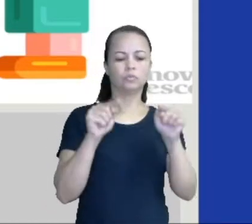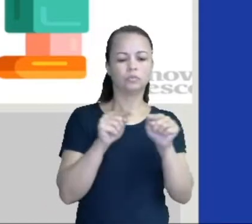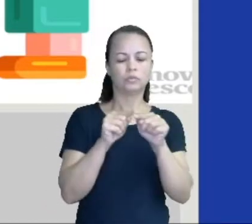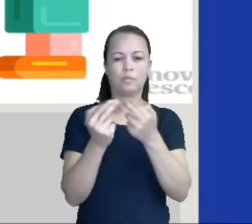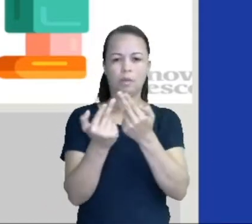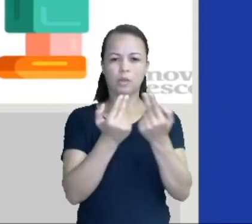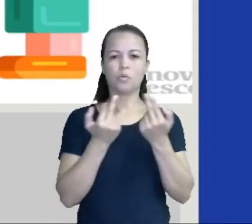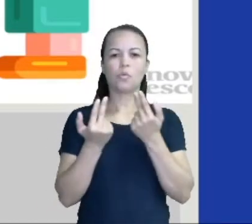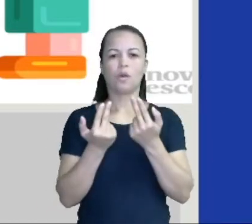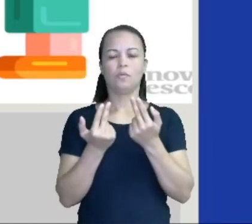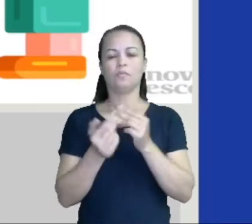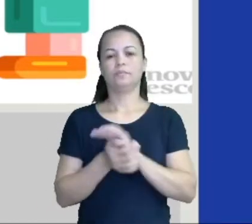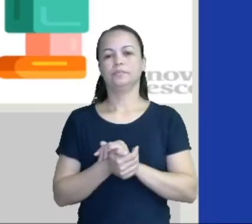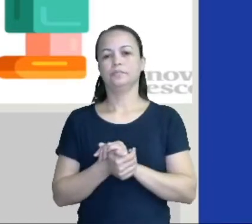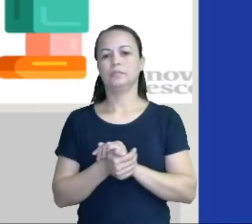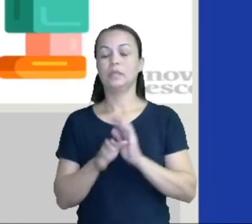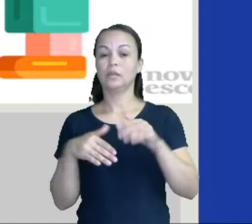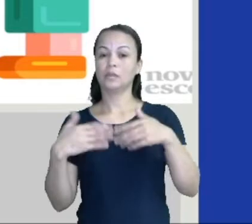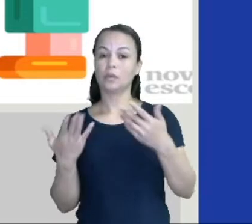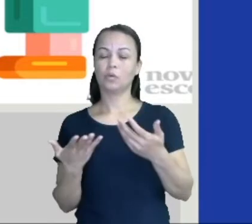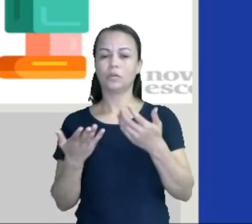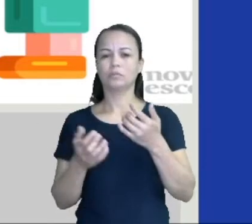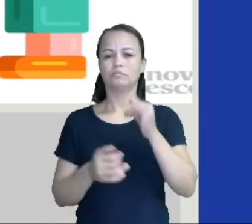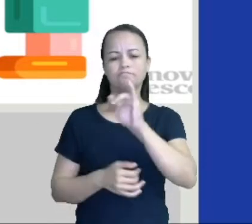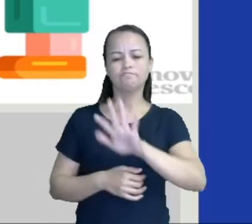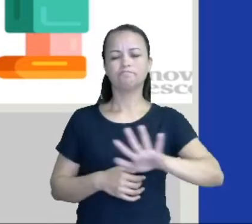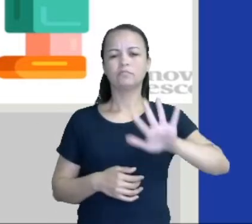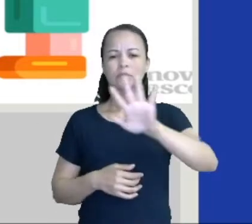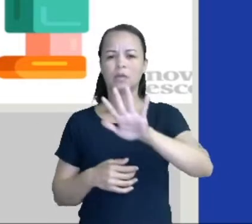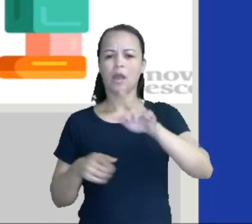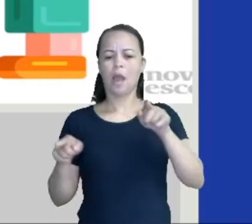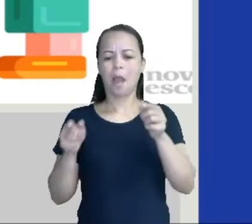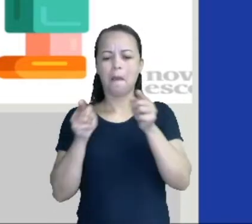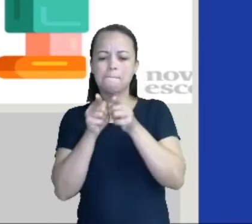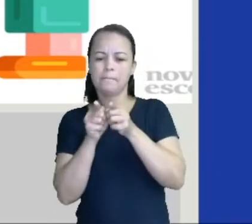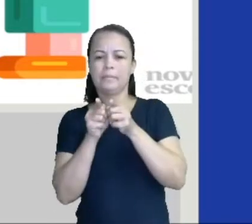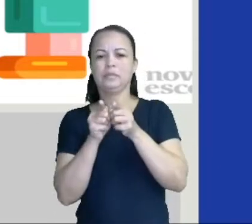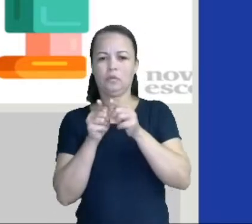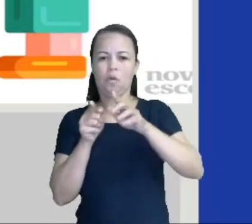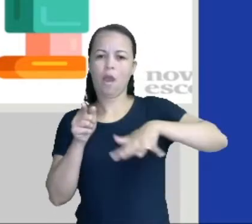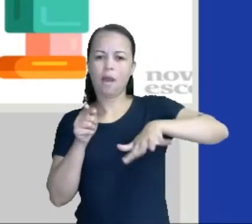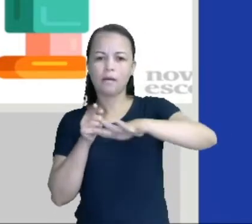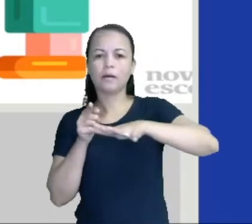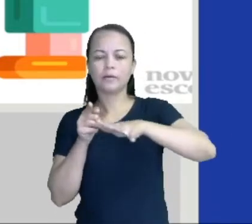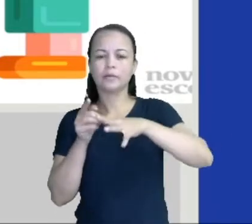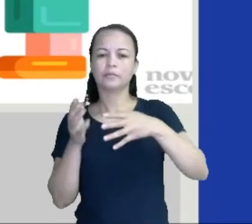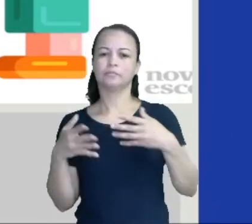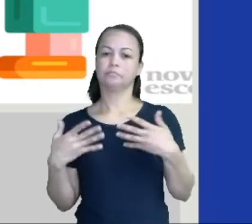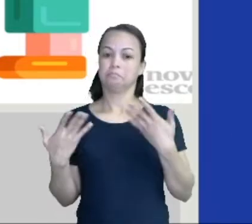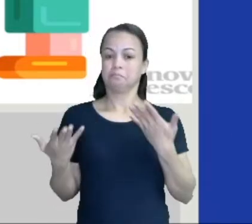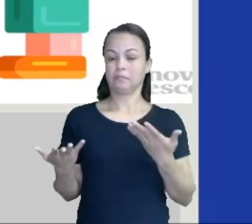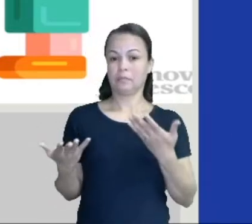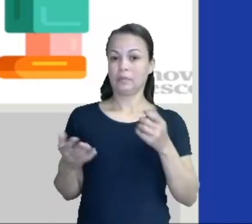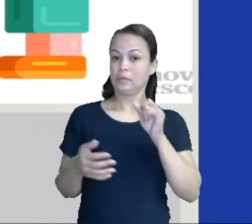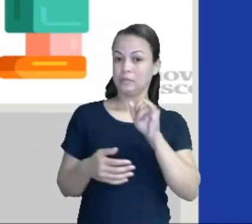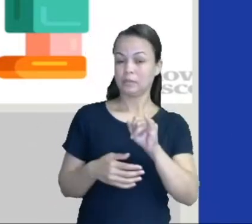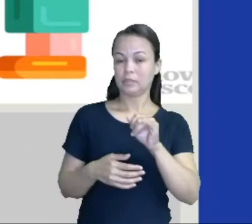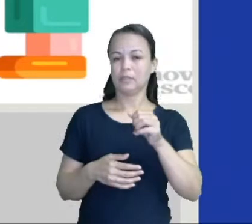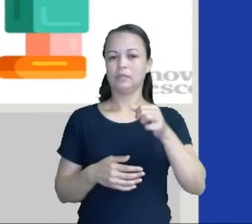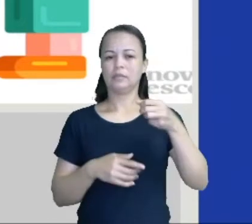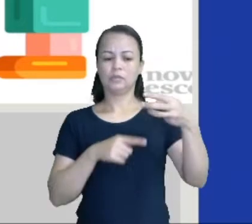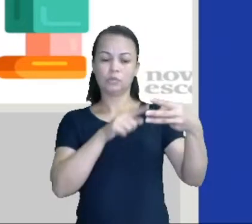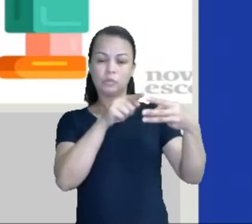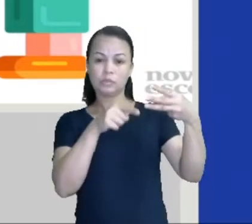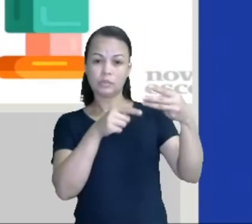figura apresenta a menor área? E a C, se na figura 3,